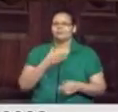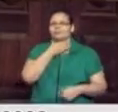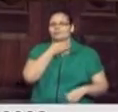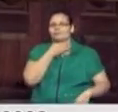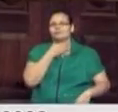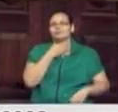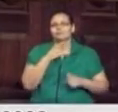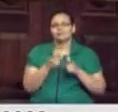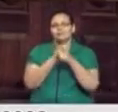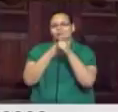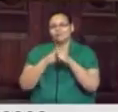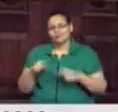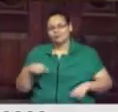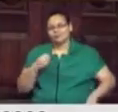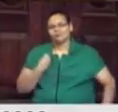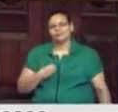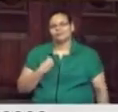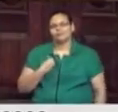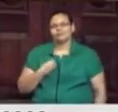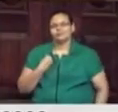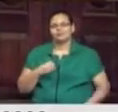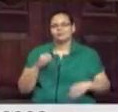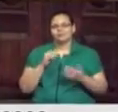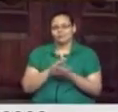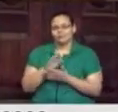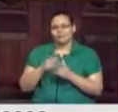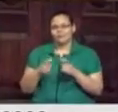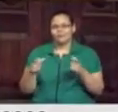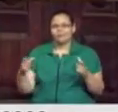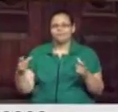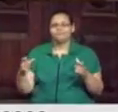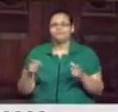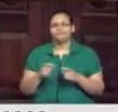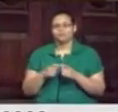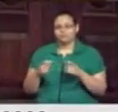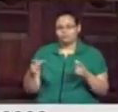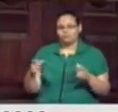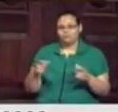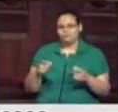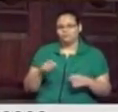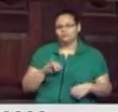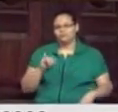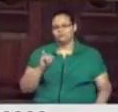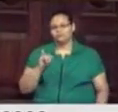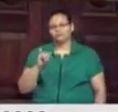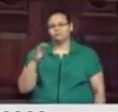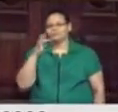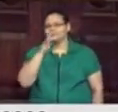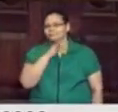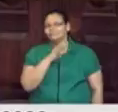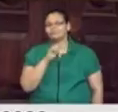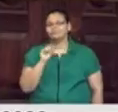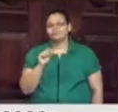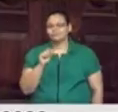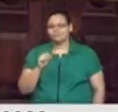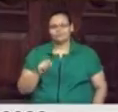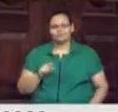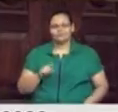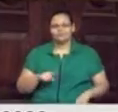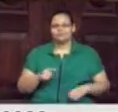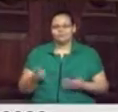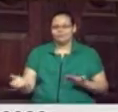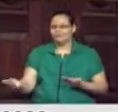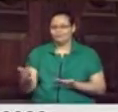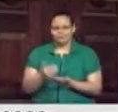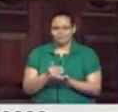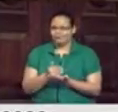nós vivemos, com desemprego lá em cima, aumentar impostos significará não aumento de arrecadação,